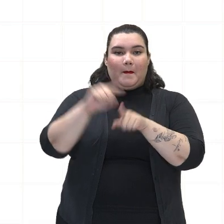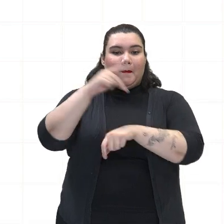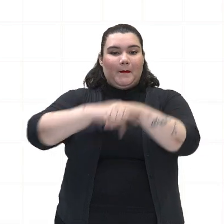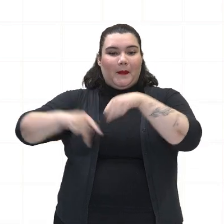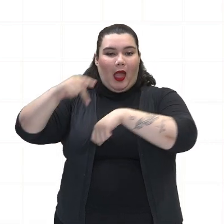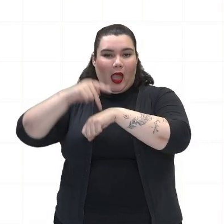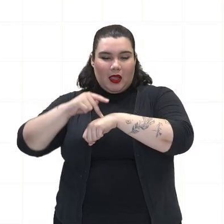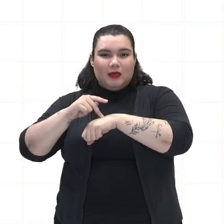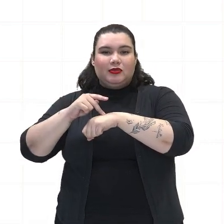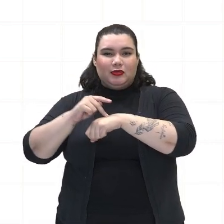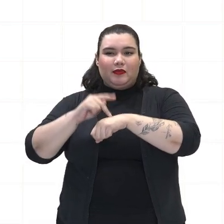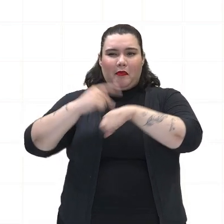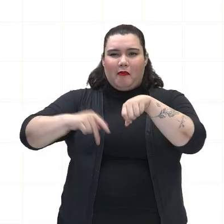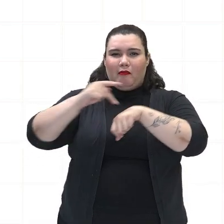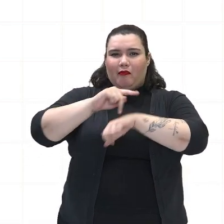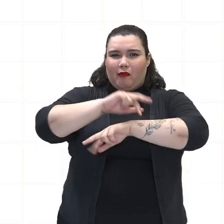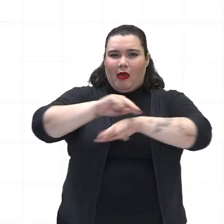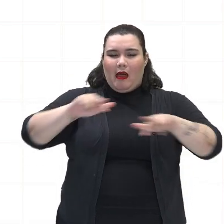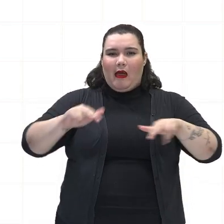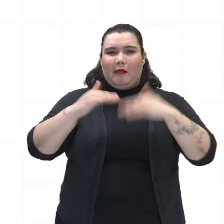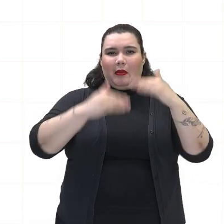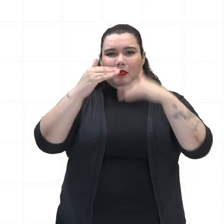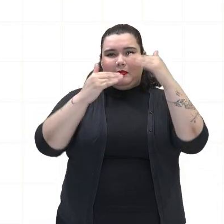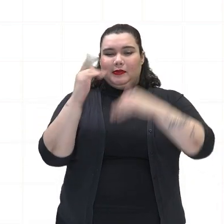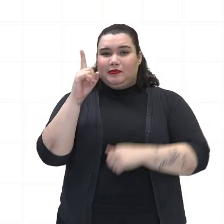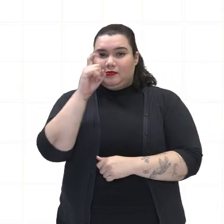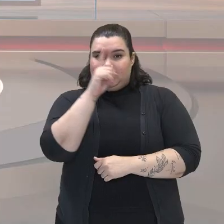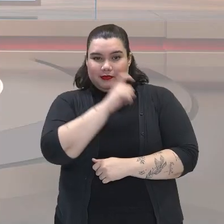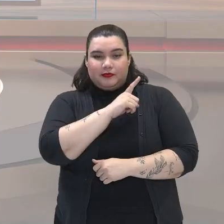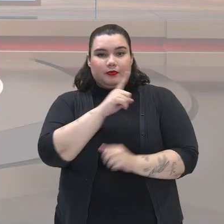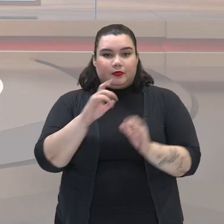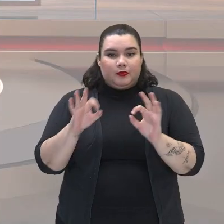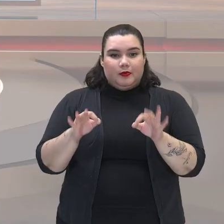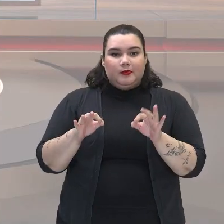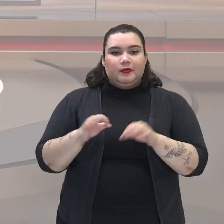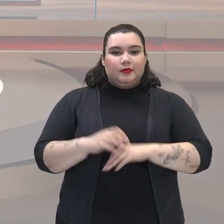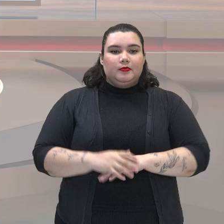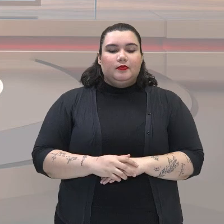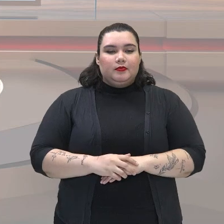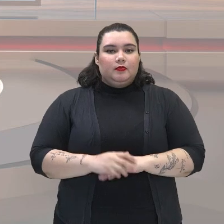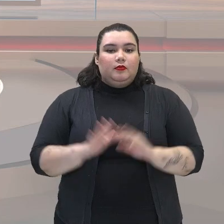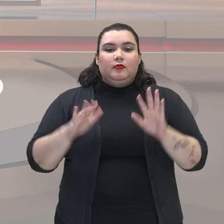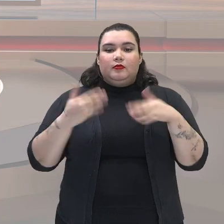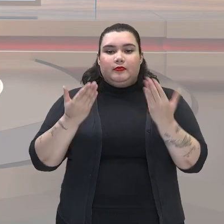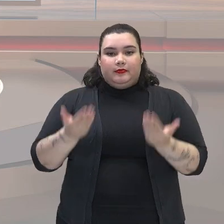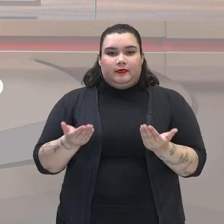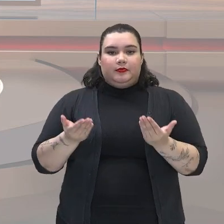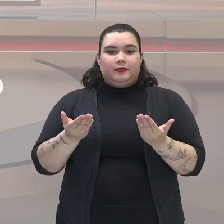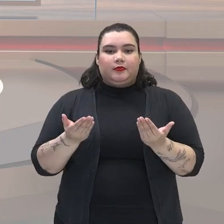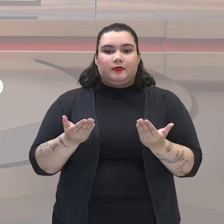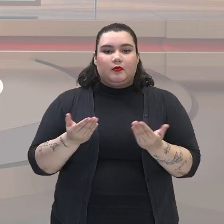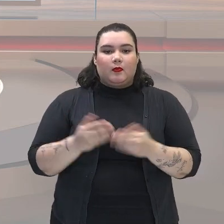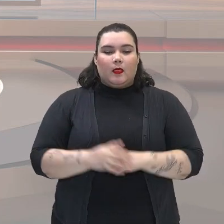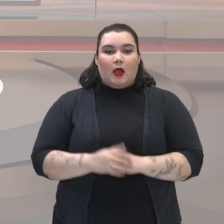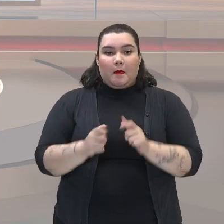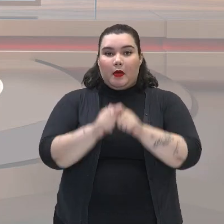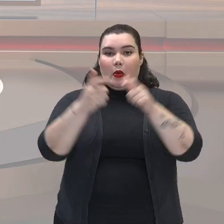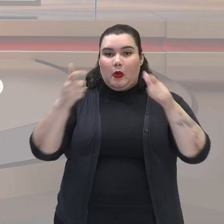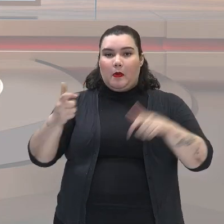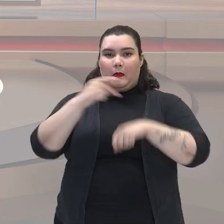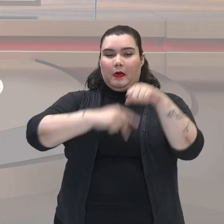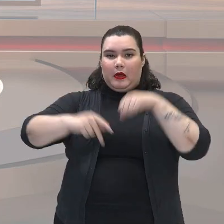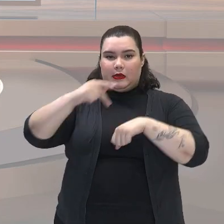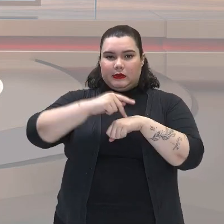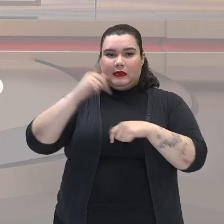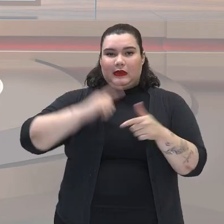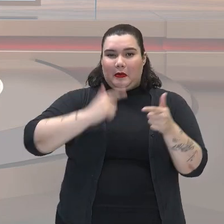e do desenvolvimento em muitos países, né? Então, apesar de muitos países terem